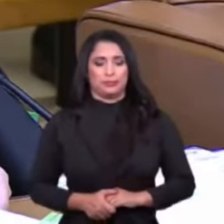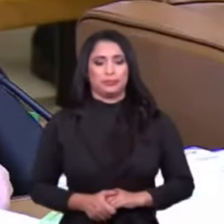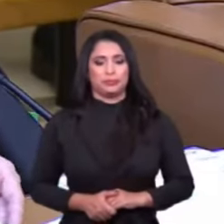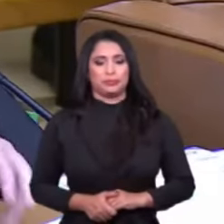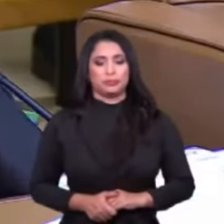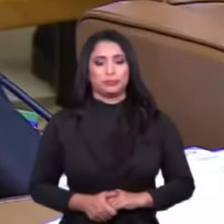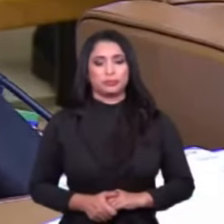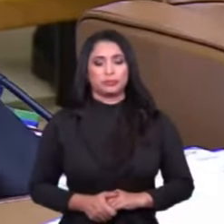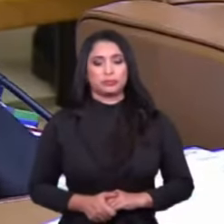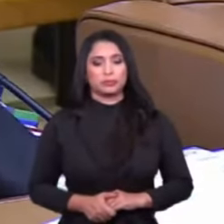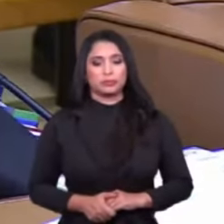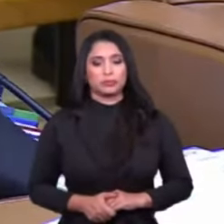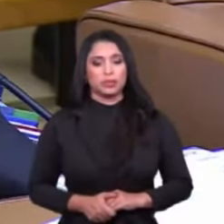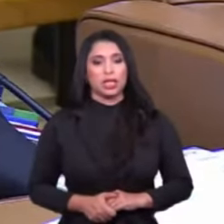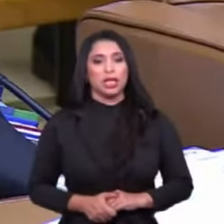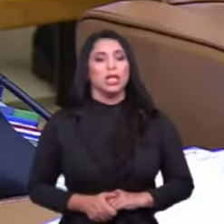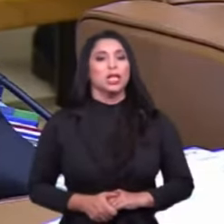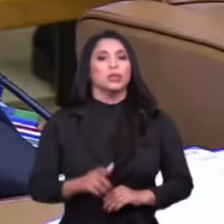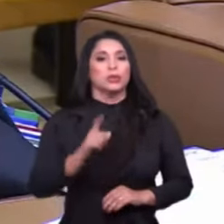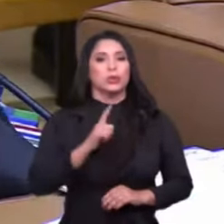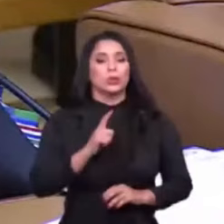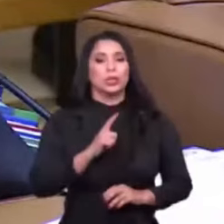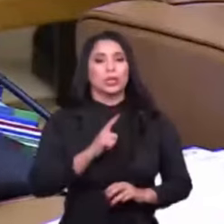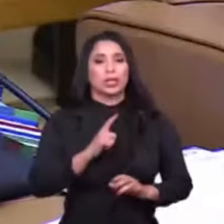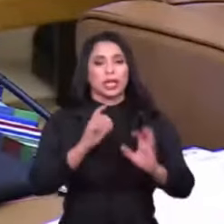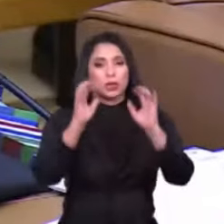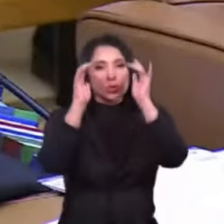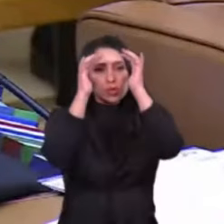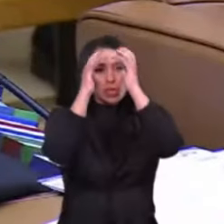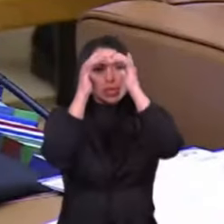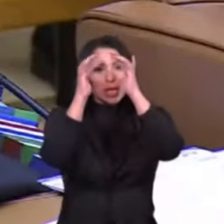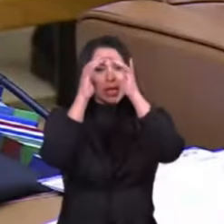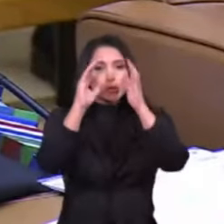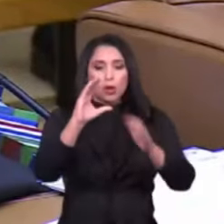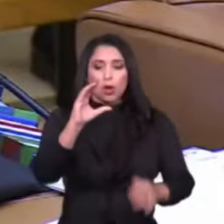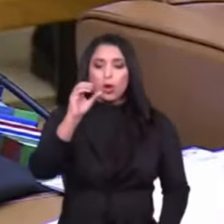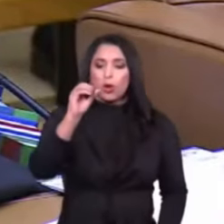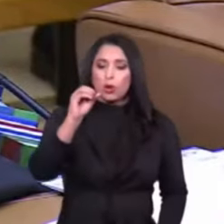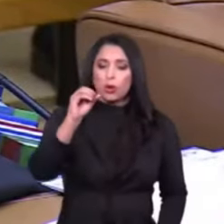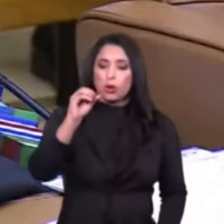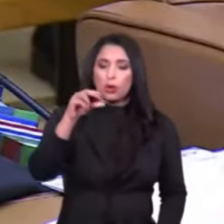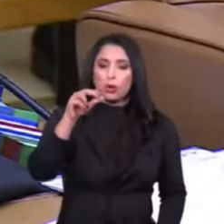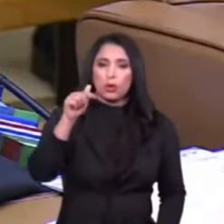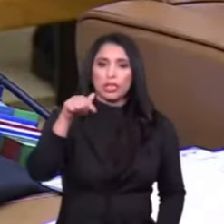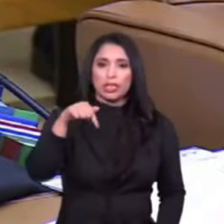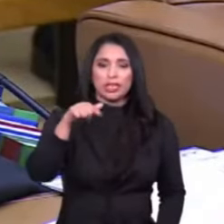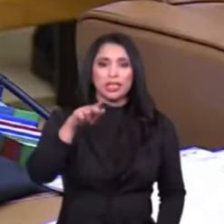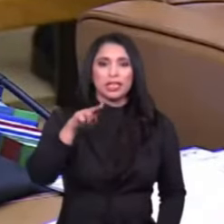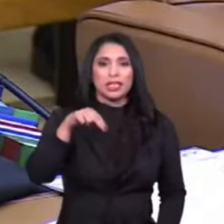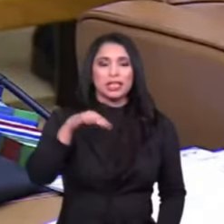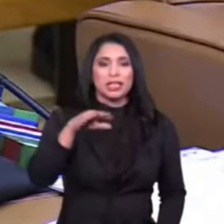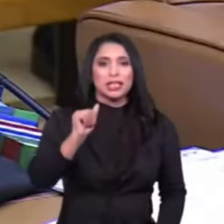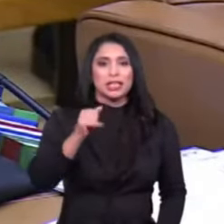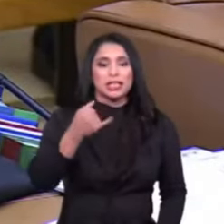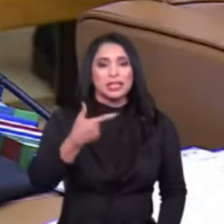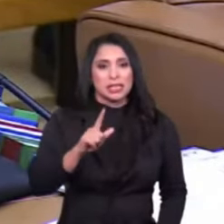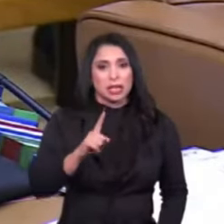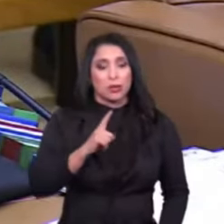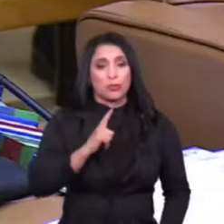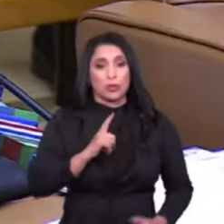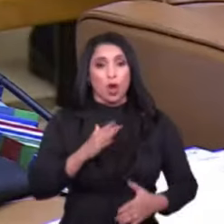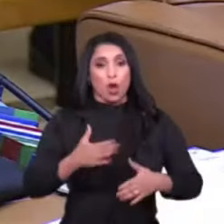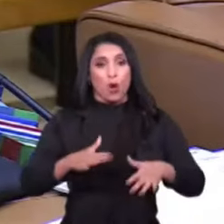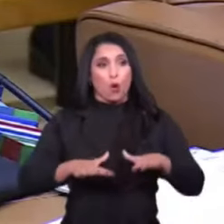na capacidade cognitiva. Ela afeta no cérebro as funções de